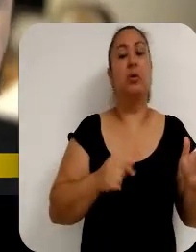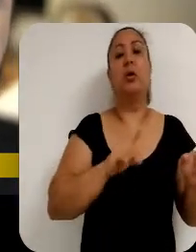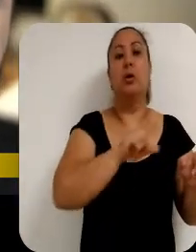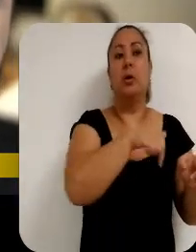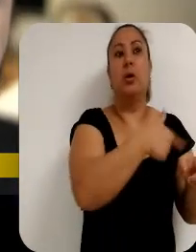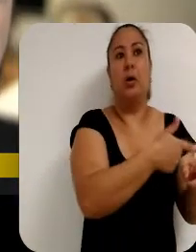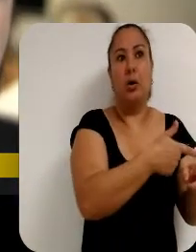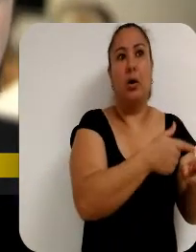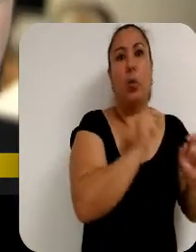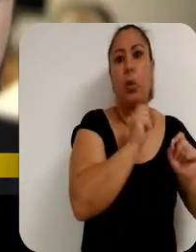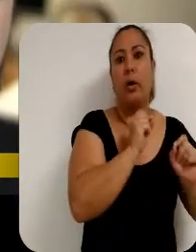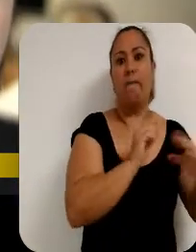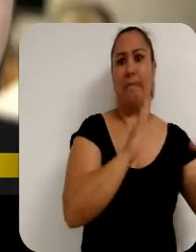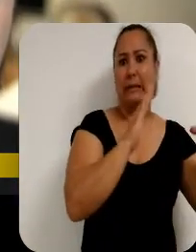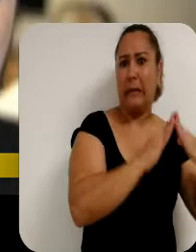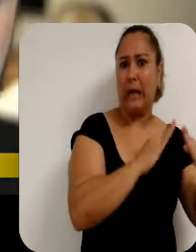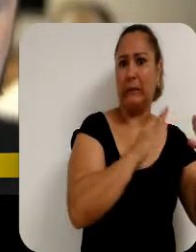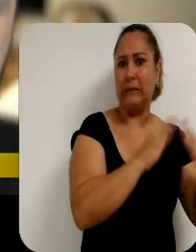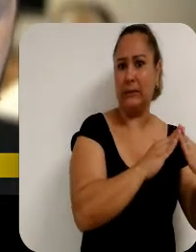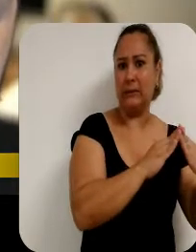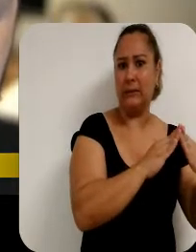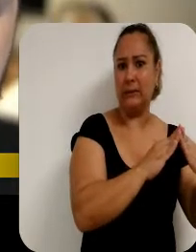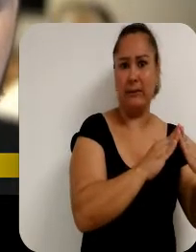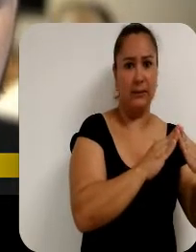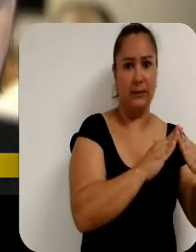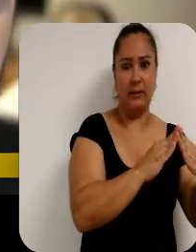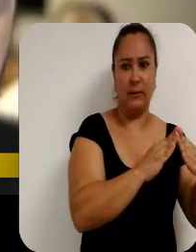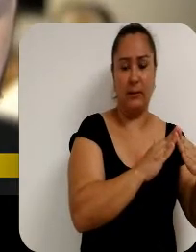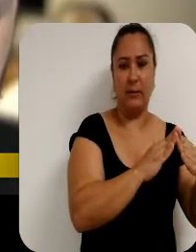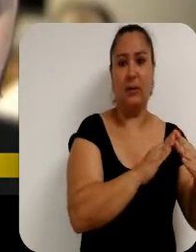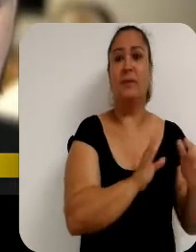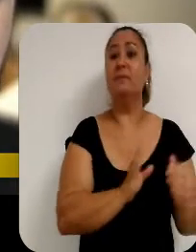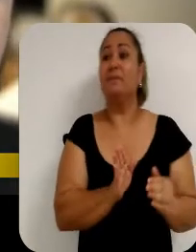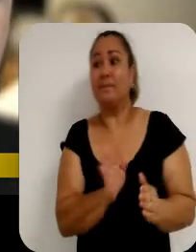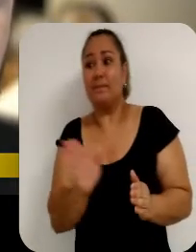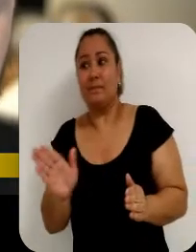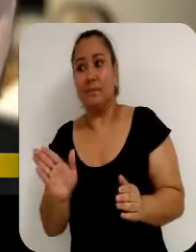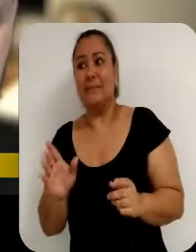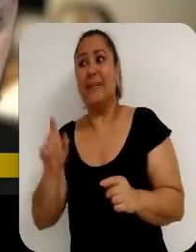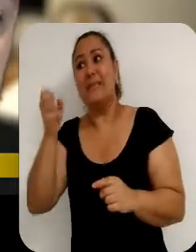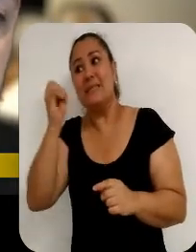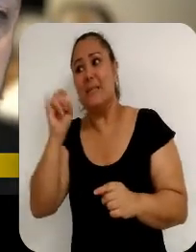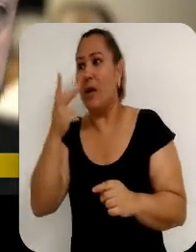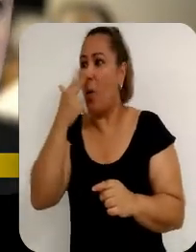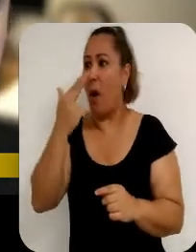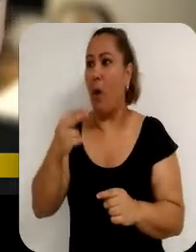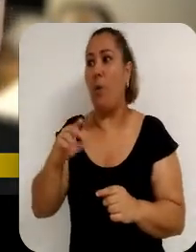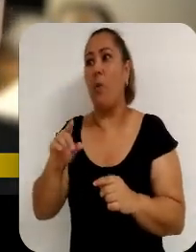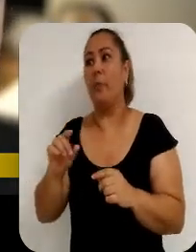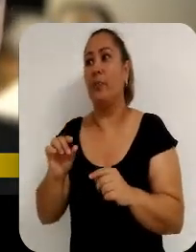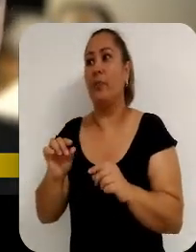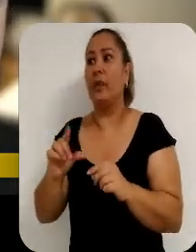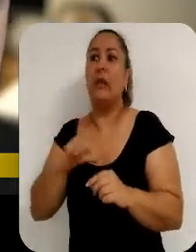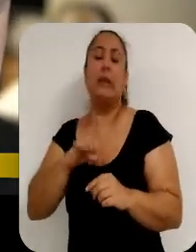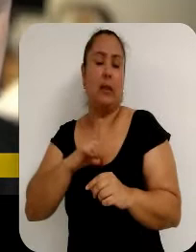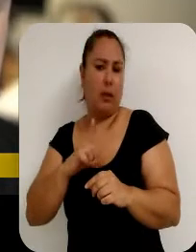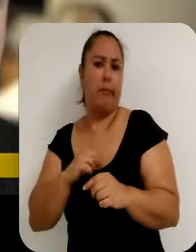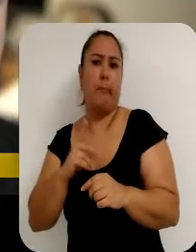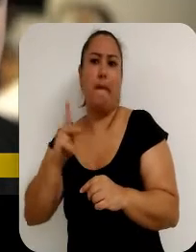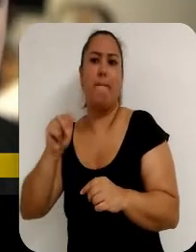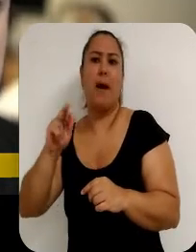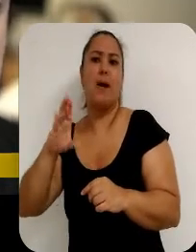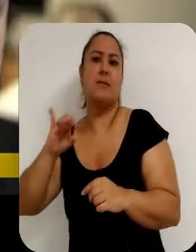mitigação, se as medidas forem parciais, ainda tem transmissão e eu vou dar para vocês os números. Um cenário de